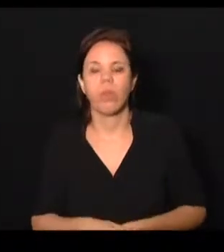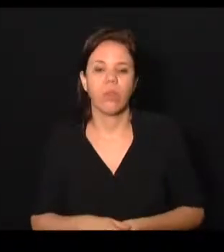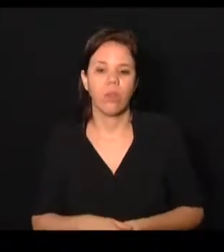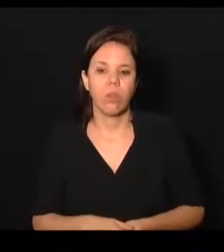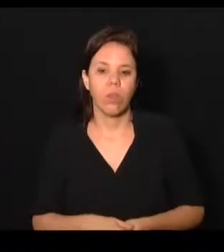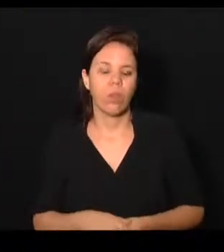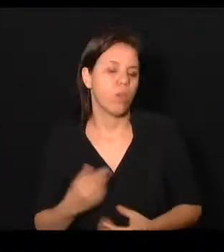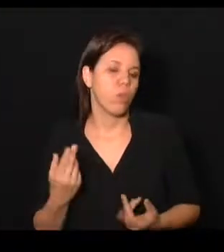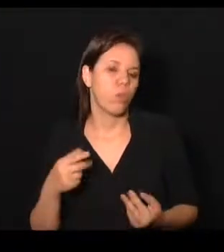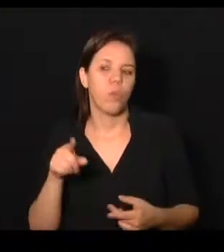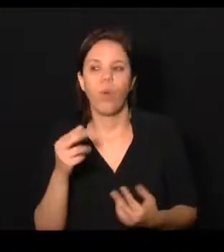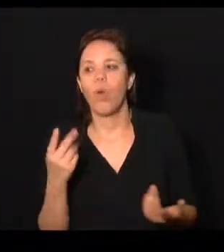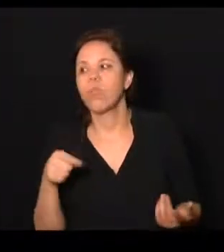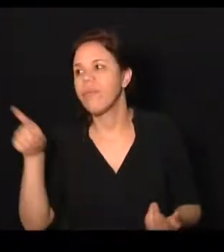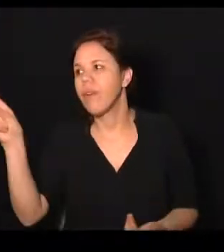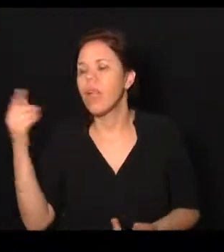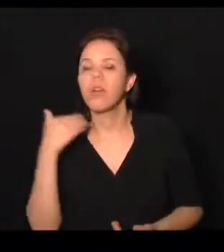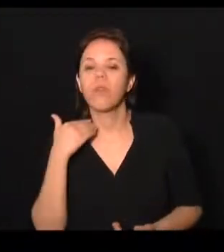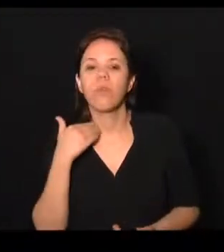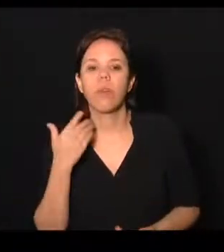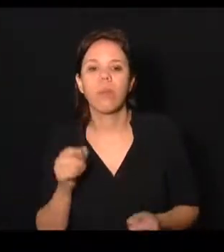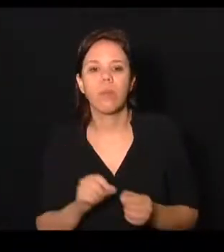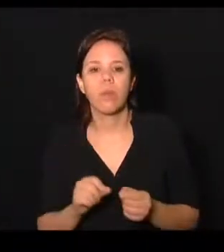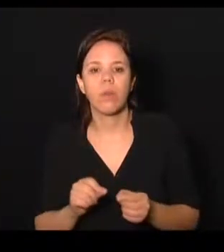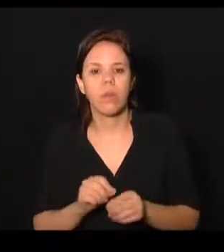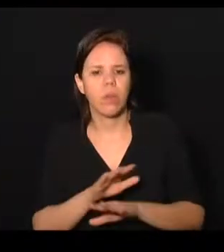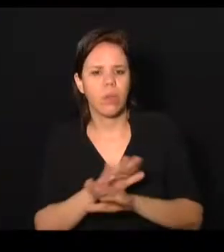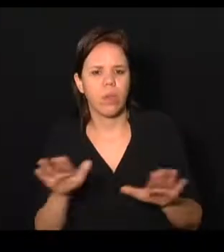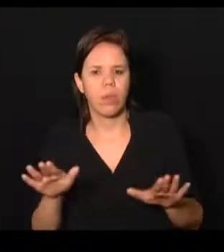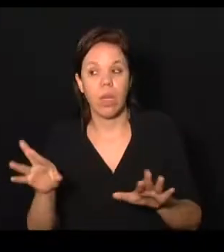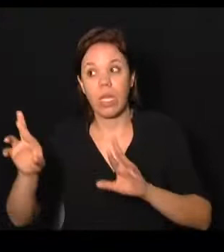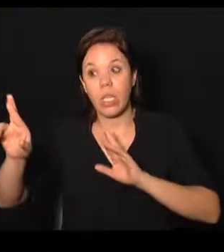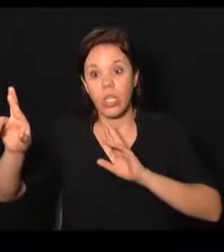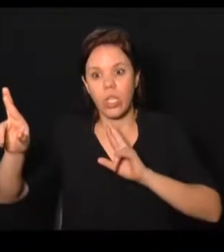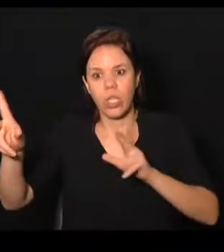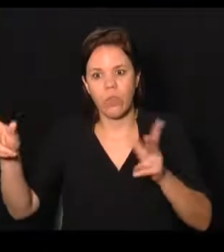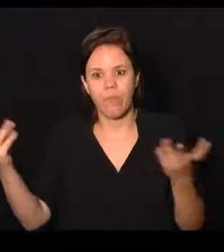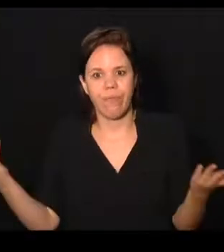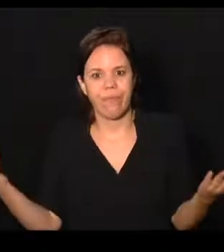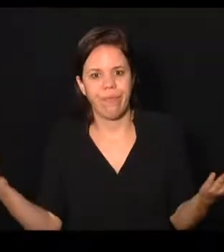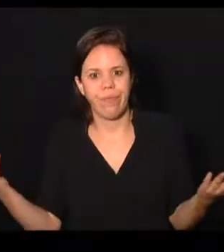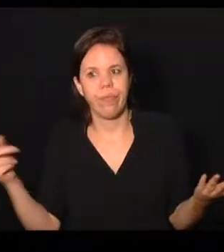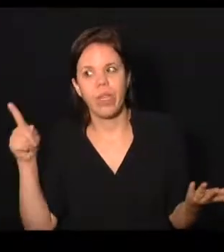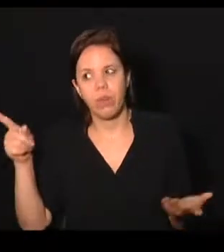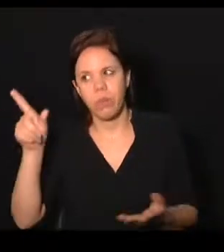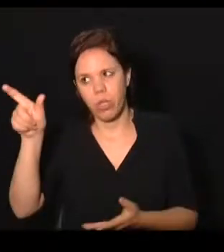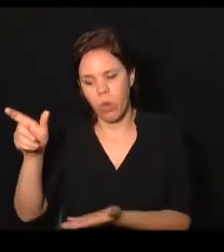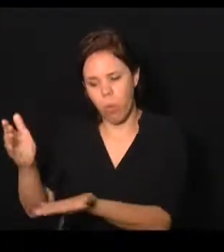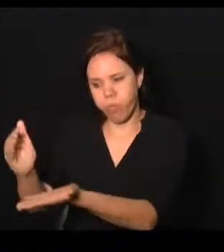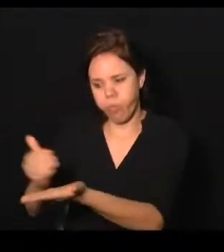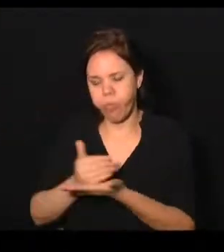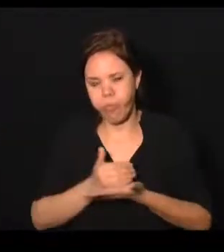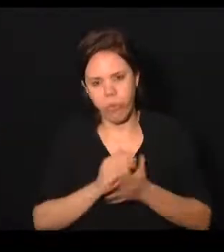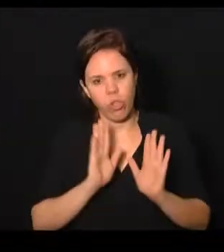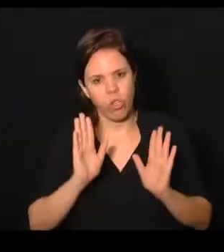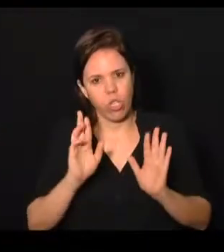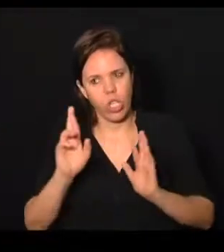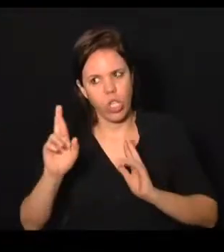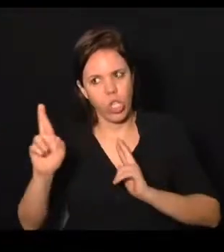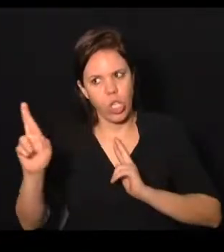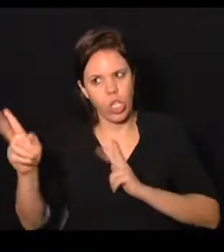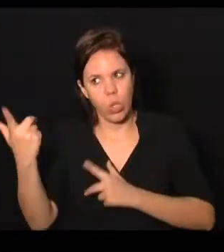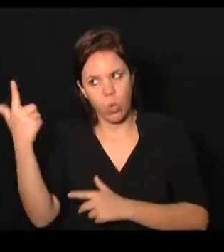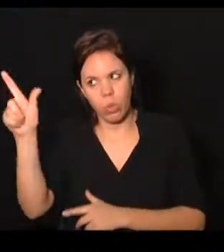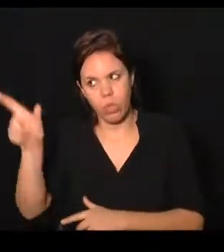como se fosse no banco. Não pode parar. Poxa, banco é uma coisa diferente. As fraudes no banco é porque o cara vai retirar. Às vezes vai movimentar a conta do